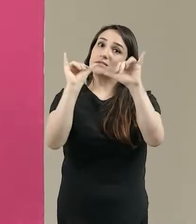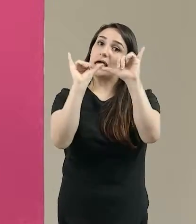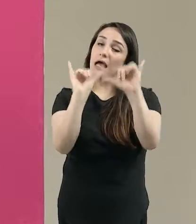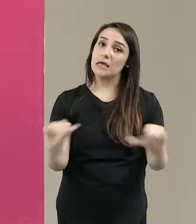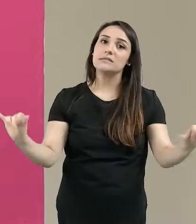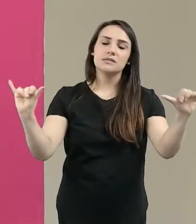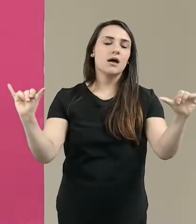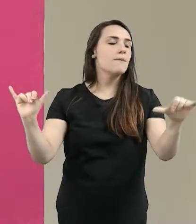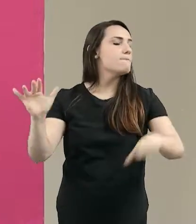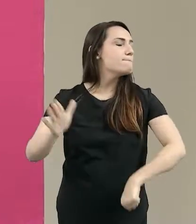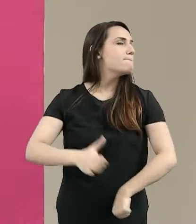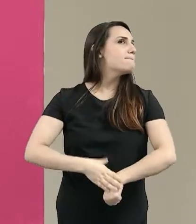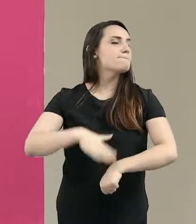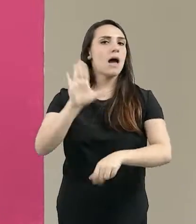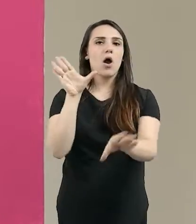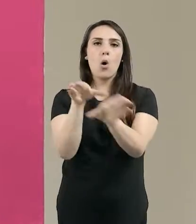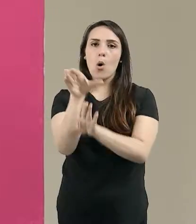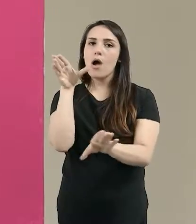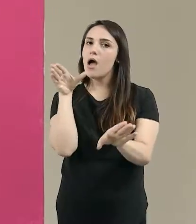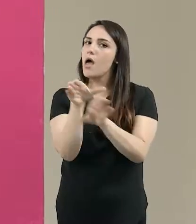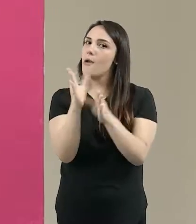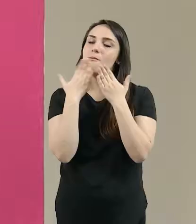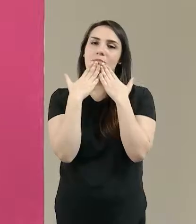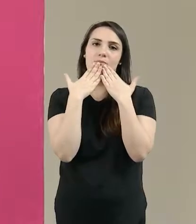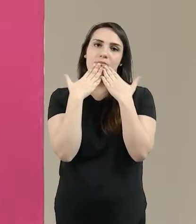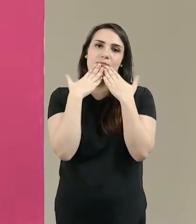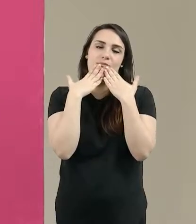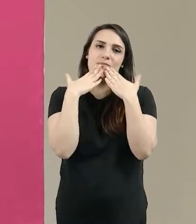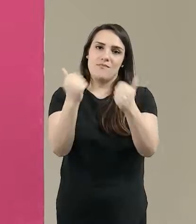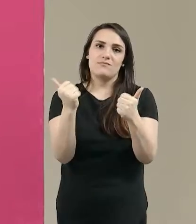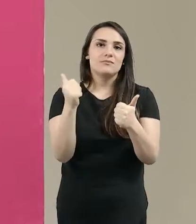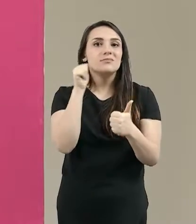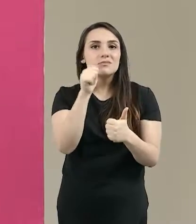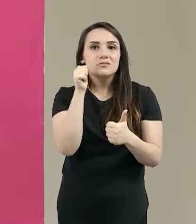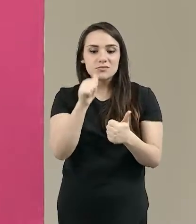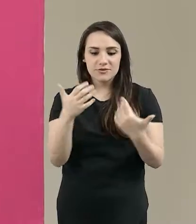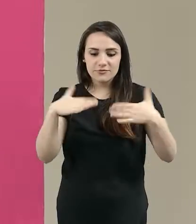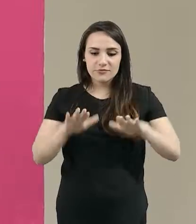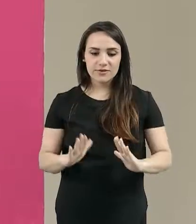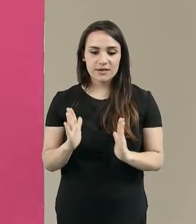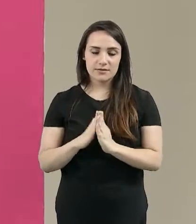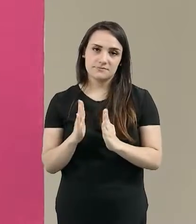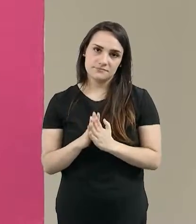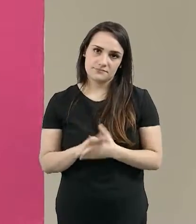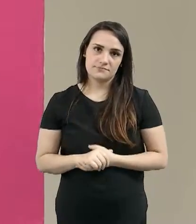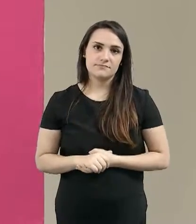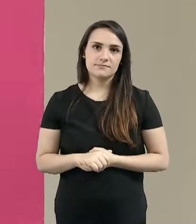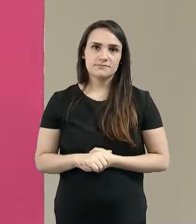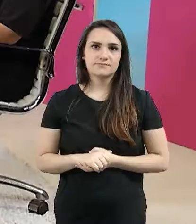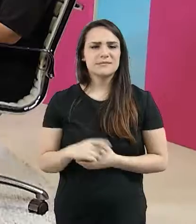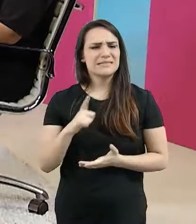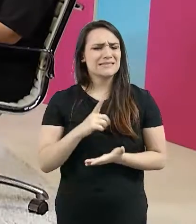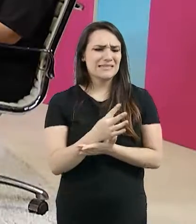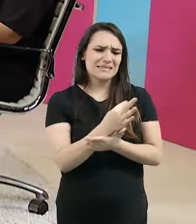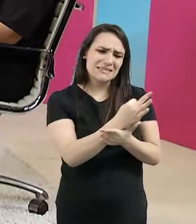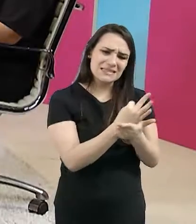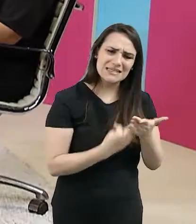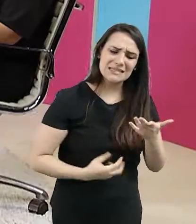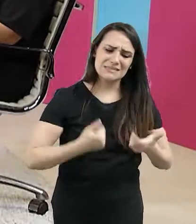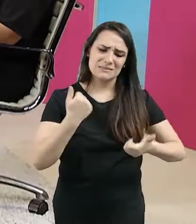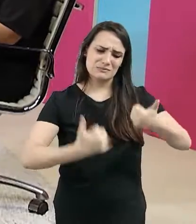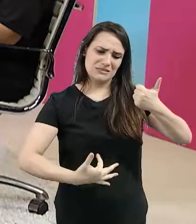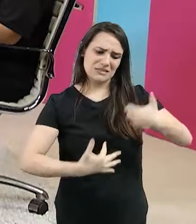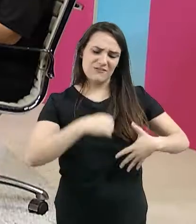mais orientação às mulheres que estão em casa. Então, nós temos textos sobre violência de gênero,